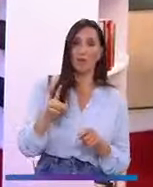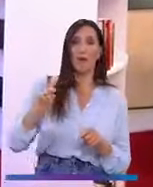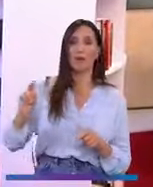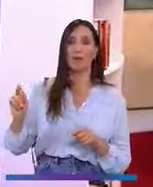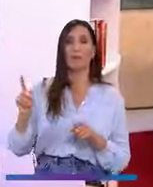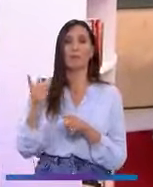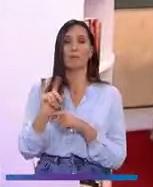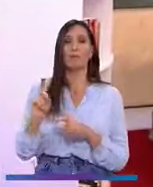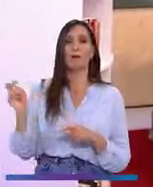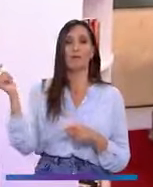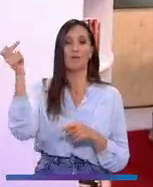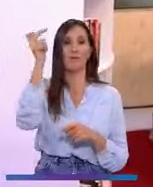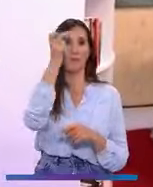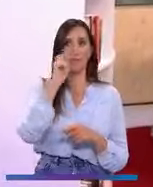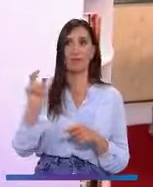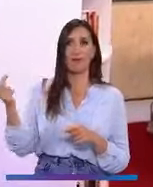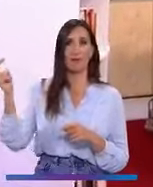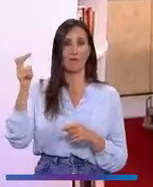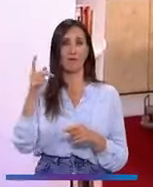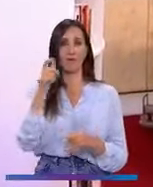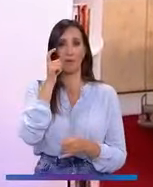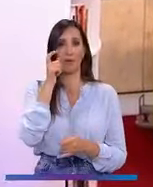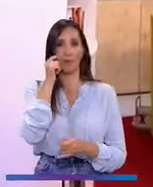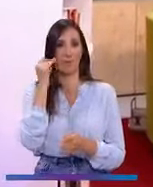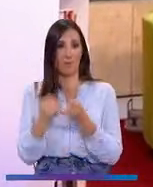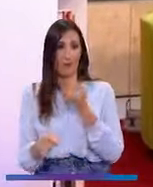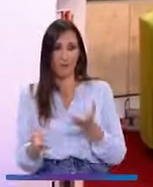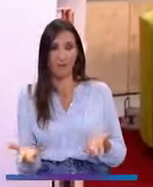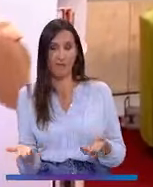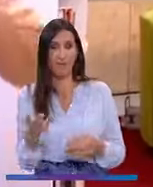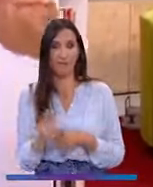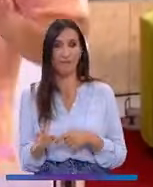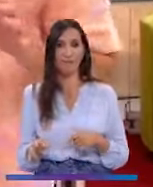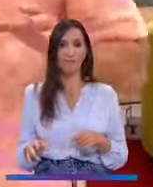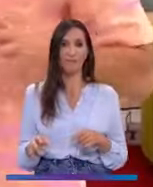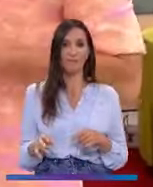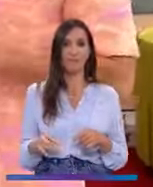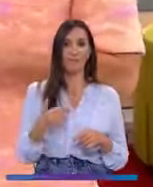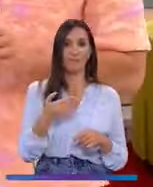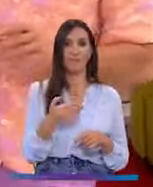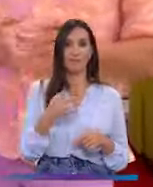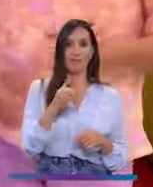Sim. Está certo. Ainda não percebi, mas deve ser engraçado. 761. Cláudio, 100-200.